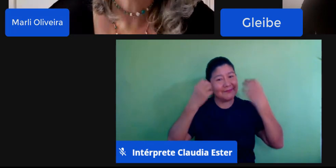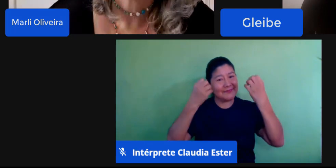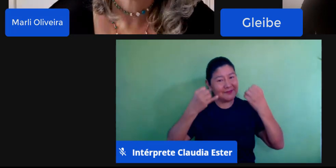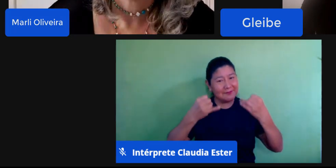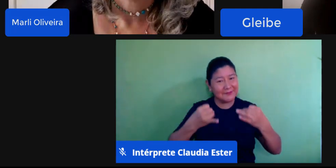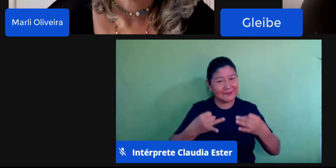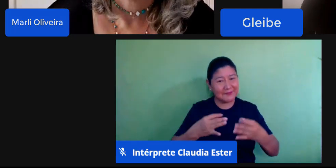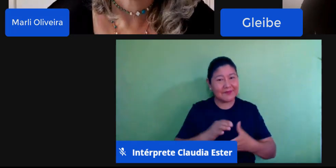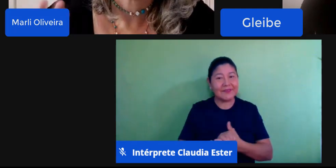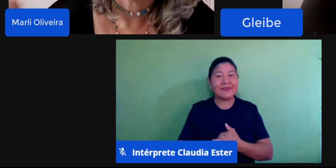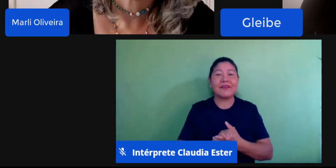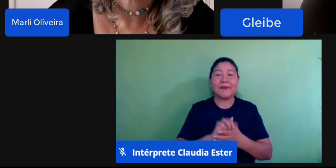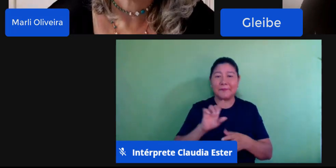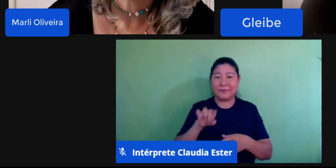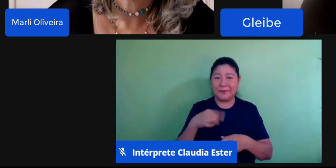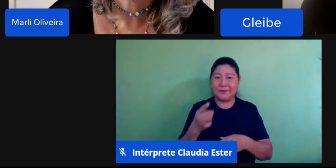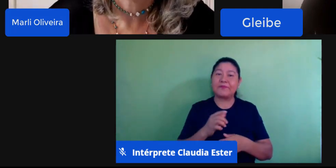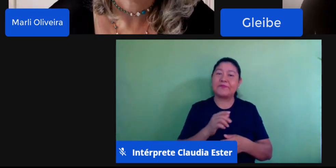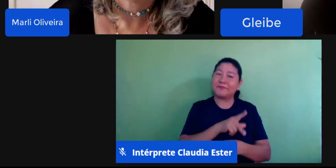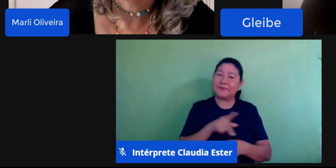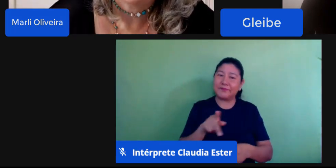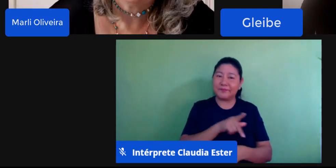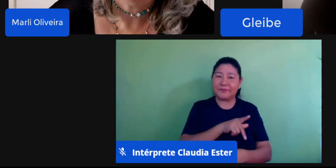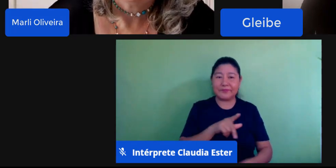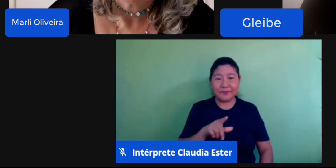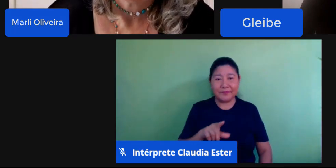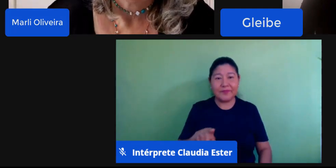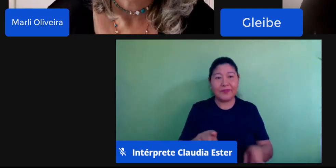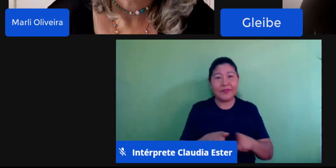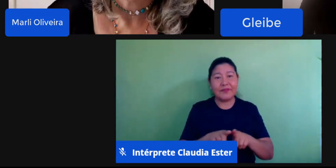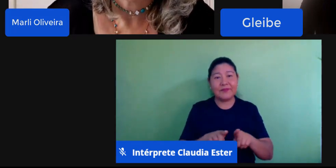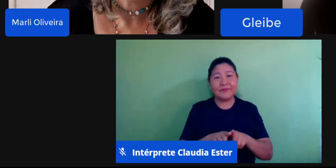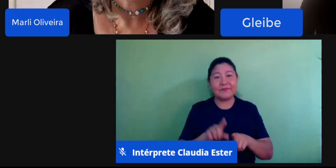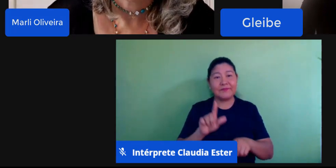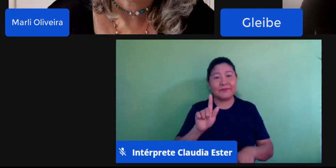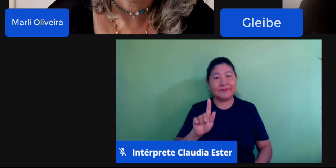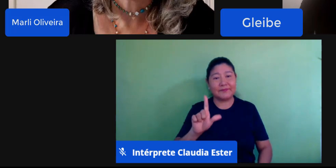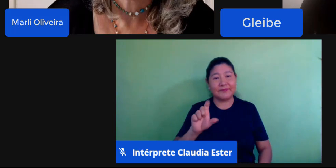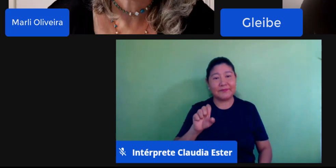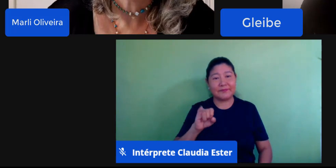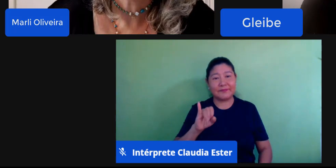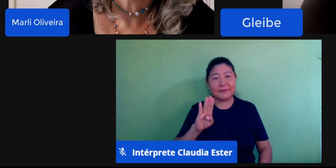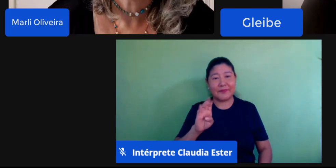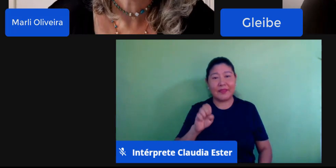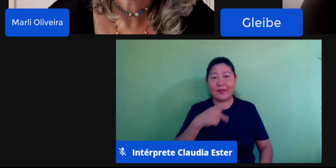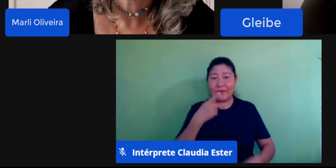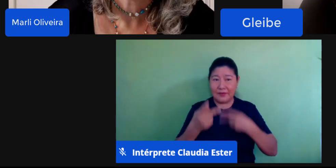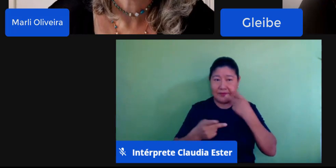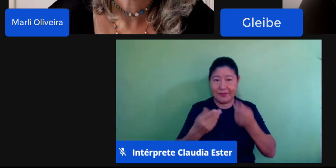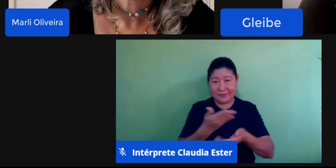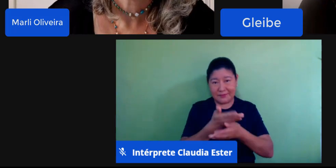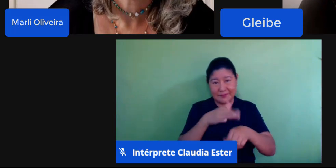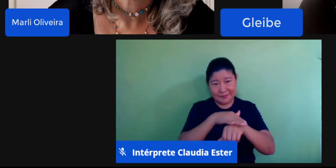com vocês, dar um tchauzinho, ok? E próximo...